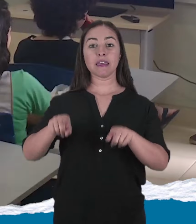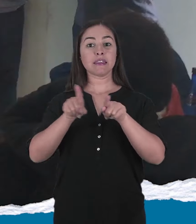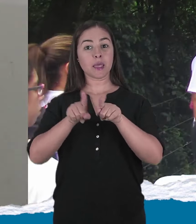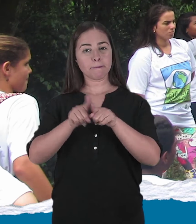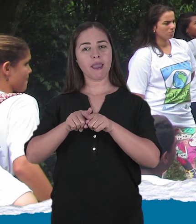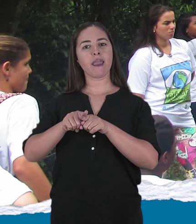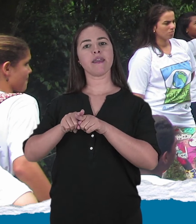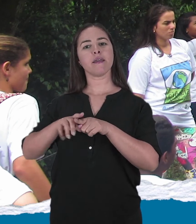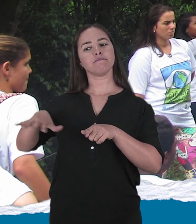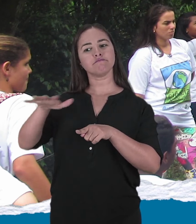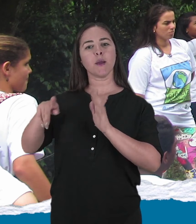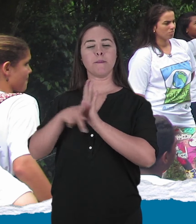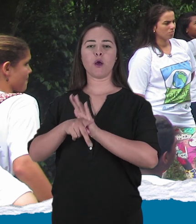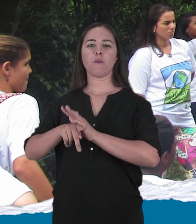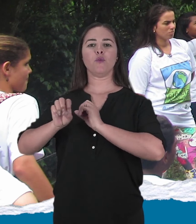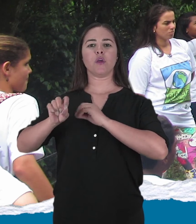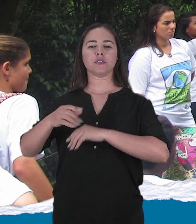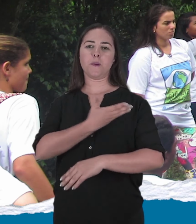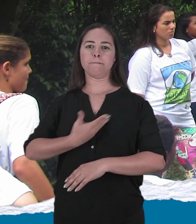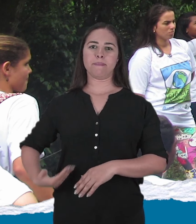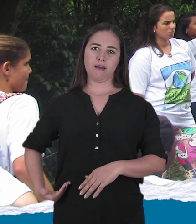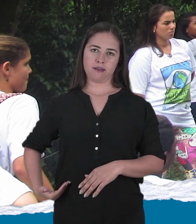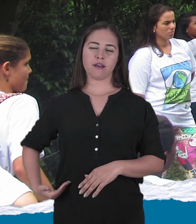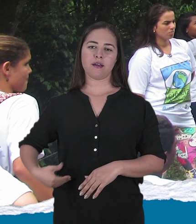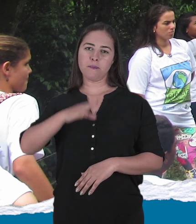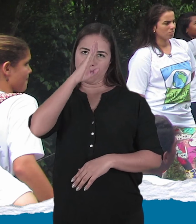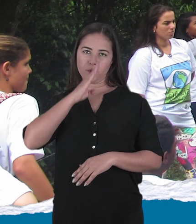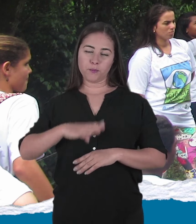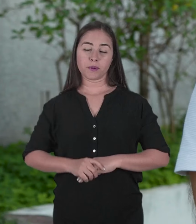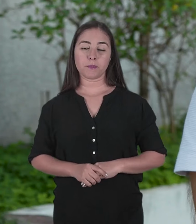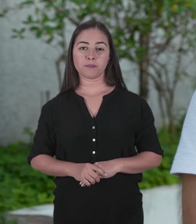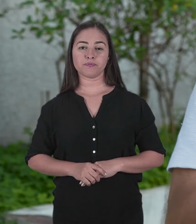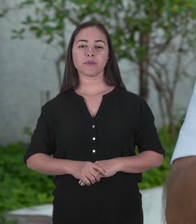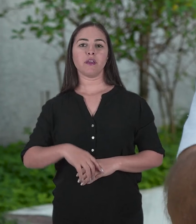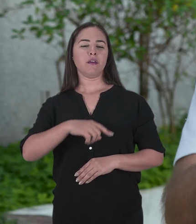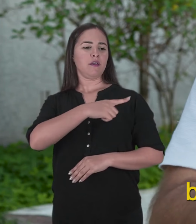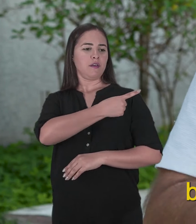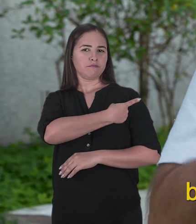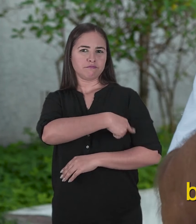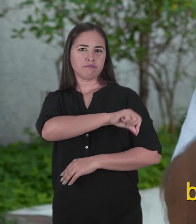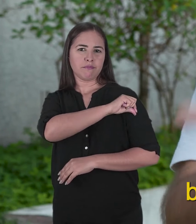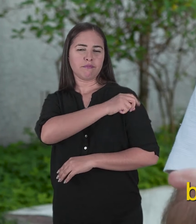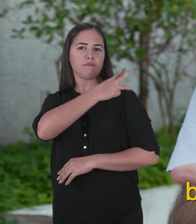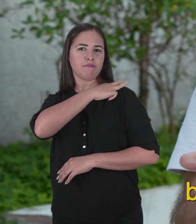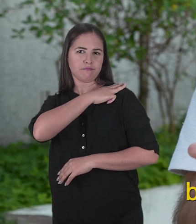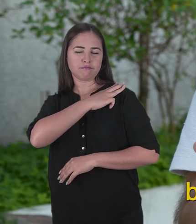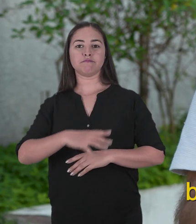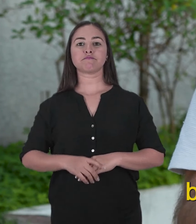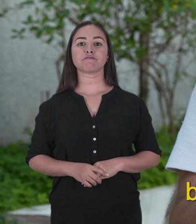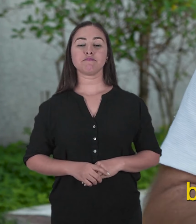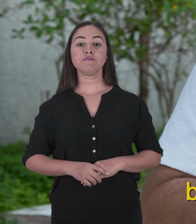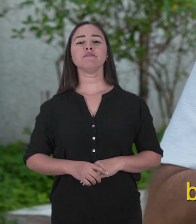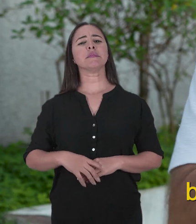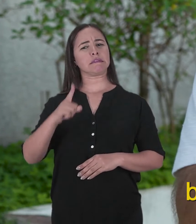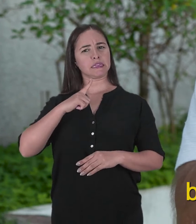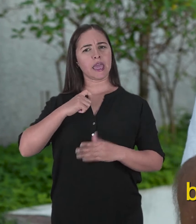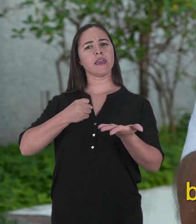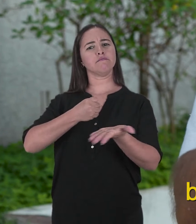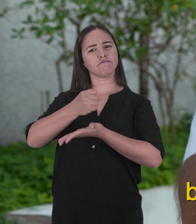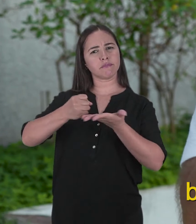de educação básica pública, pegando o ensino médio e o ensino fundamental. A partir daí foram desenvolvidos diversos planos baseados